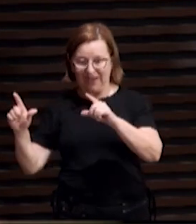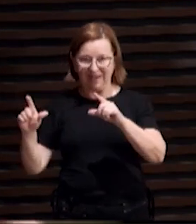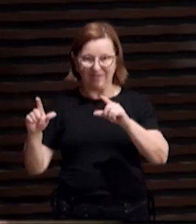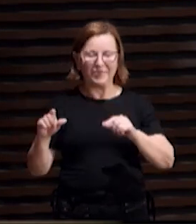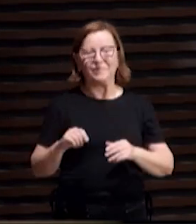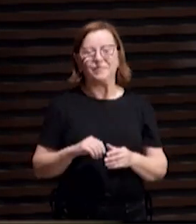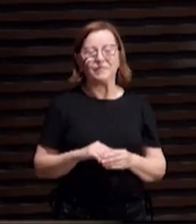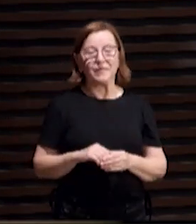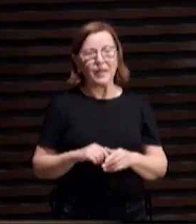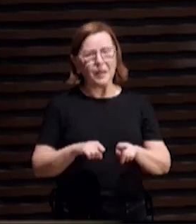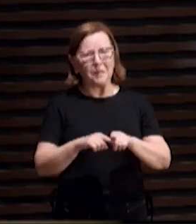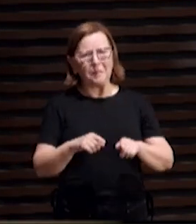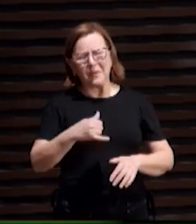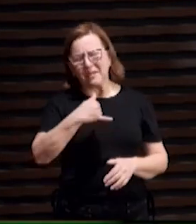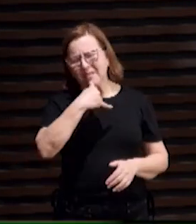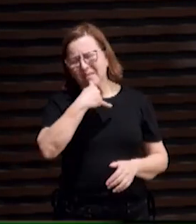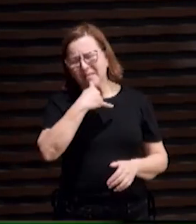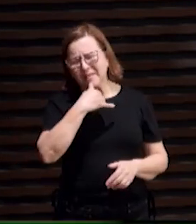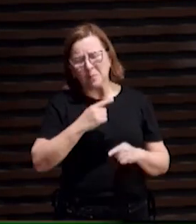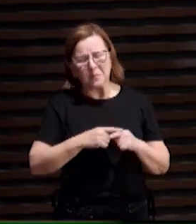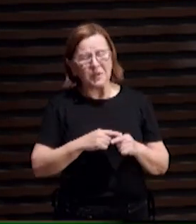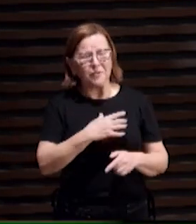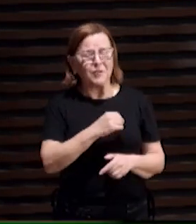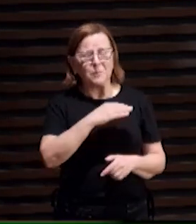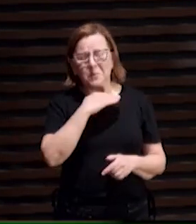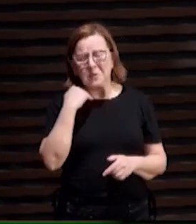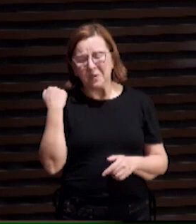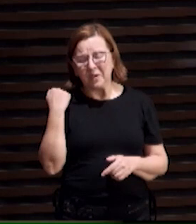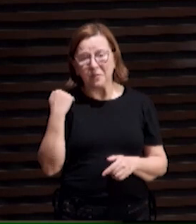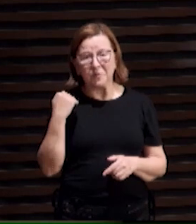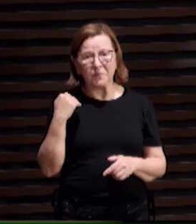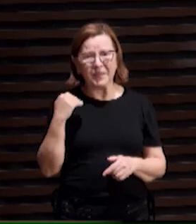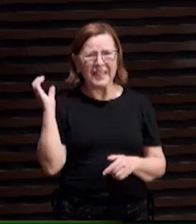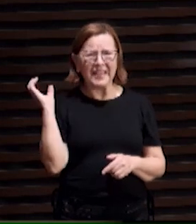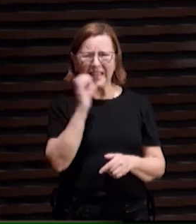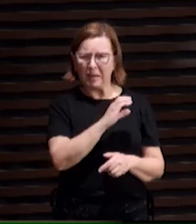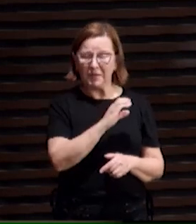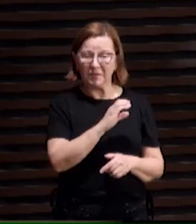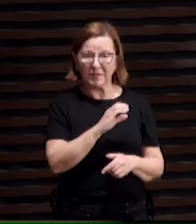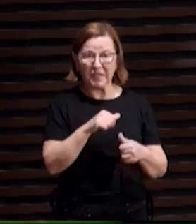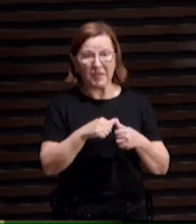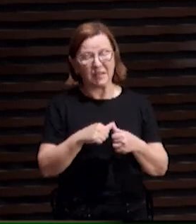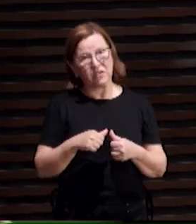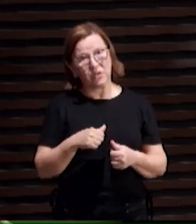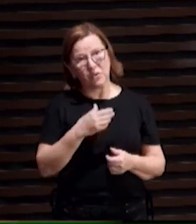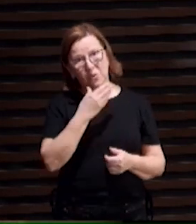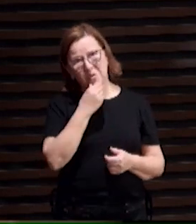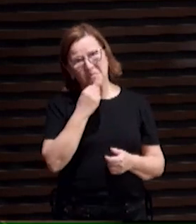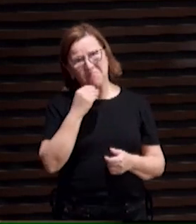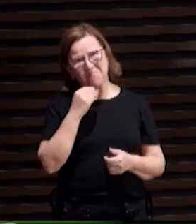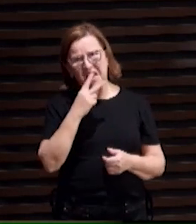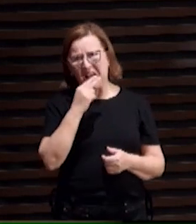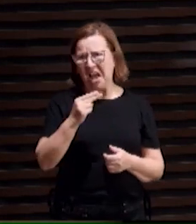Mas a tristeza da perda do filho o foi abatendo e em pouco tempo, se eu não me engano, entre 6 meses a